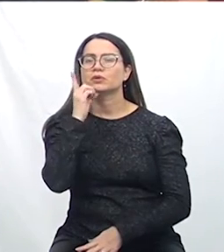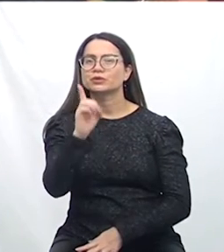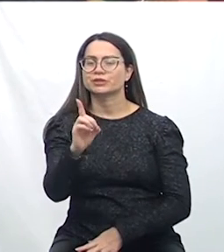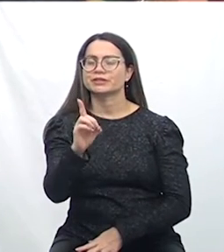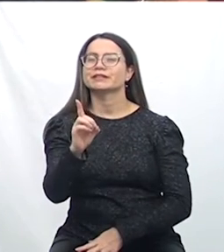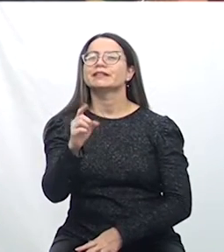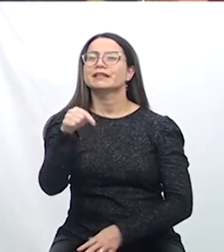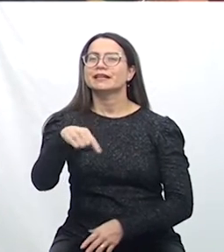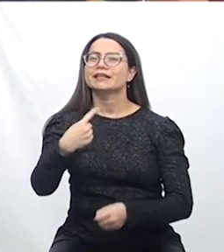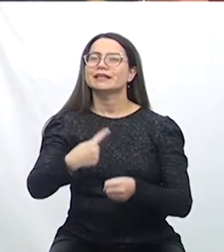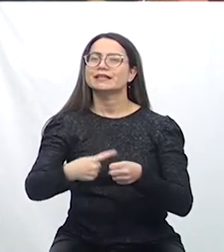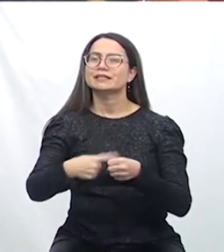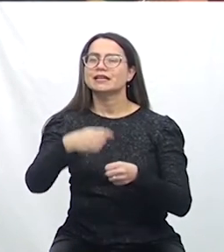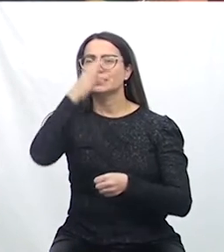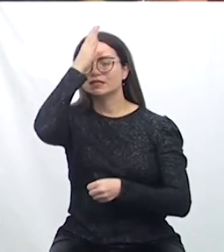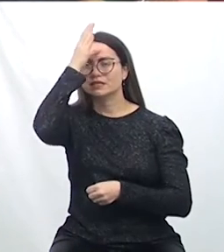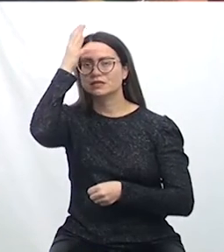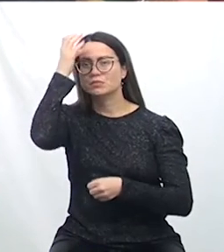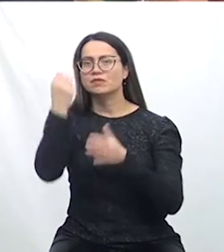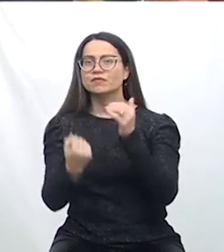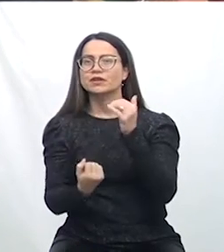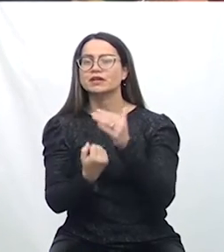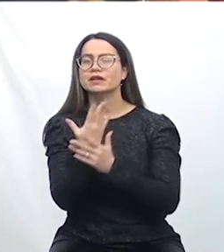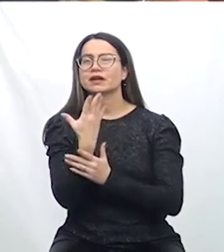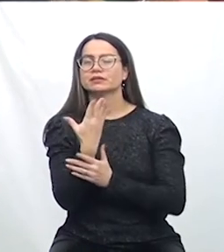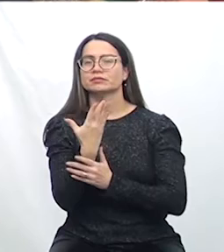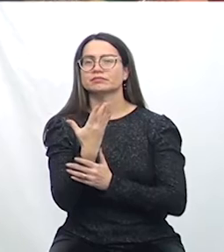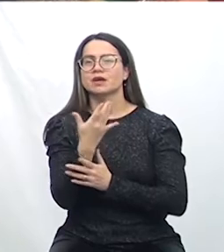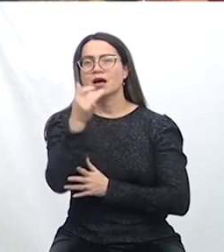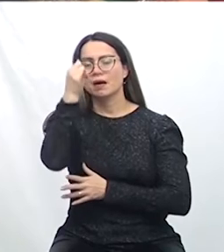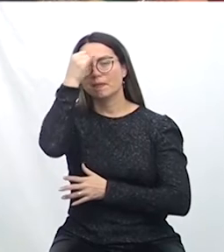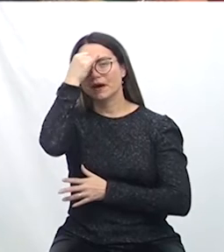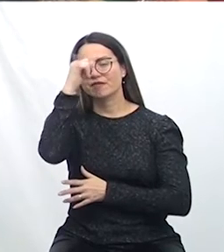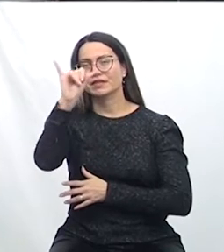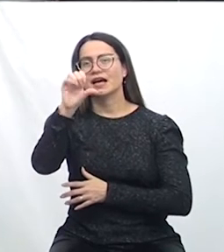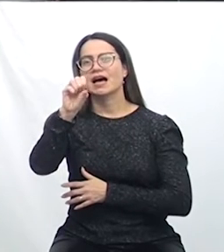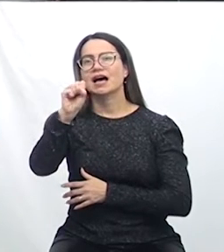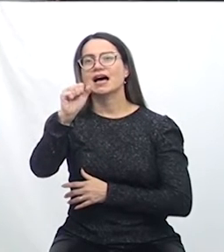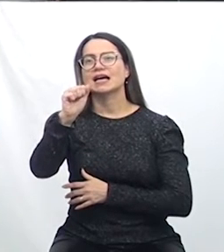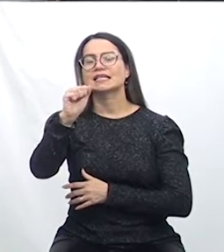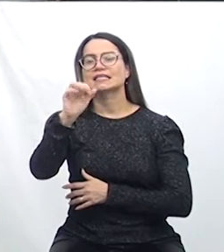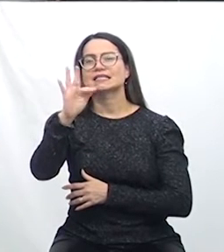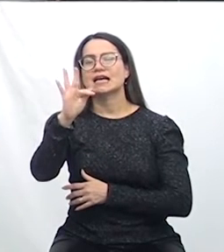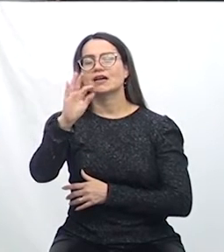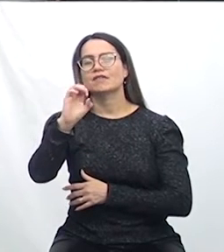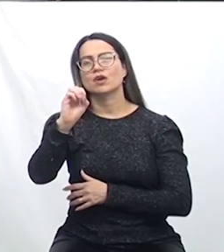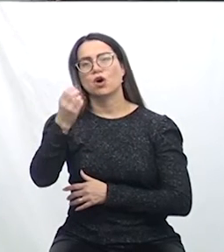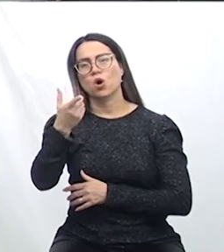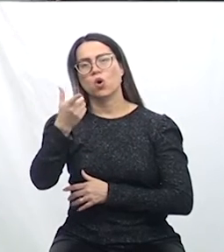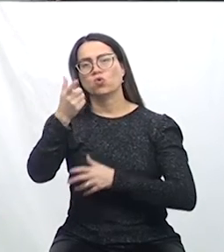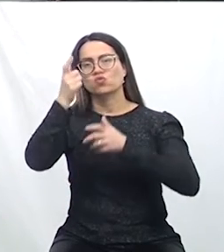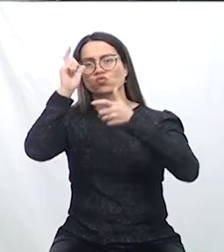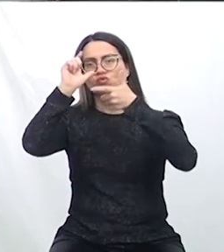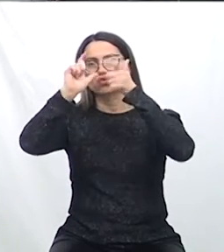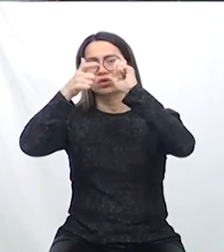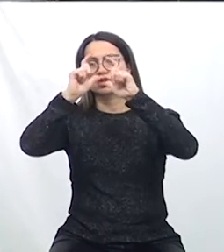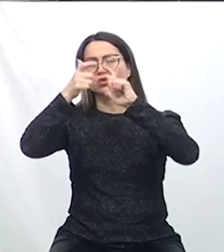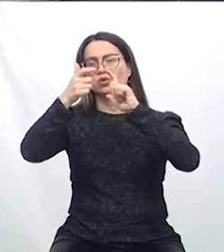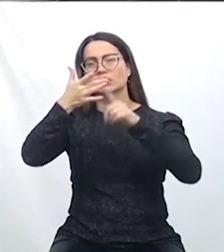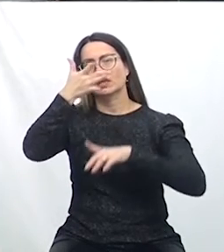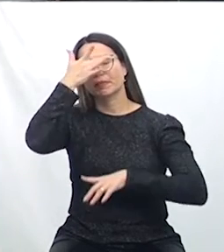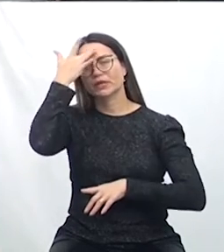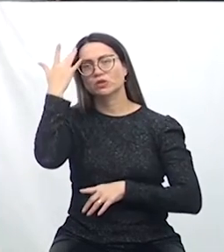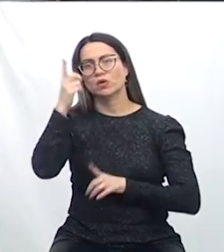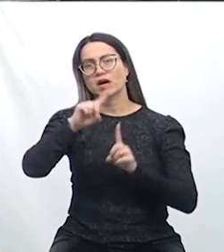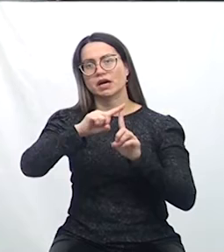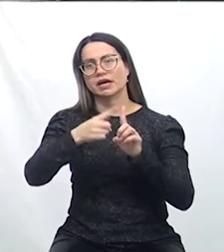setembro como mês de prevenção à SAF ou o distúrbio do espectro alcoólico fetal. Eu gostaria de